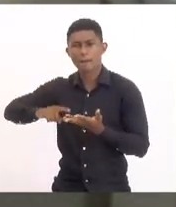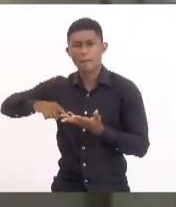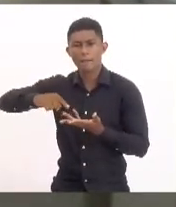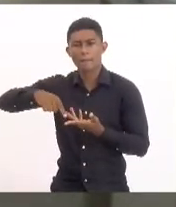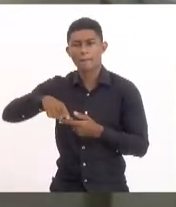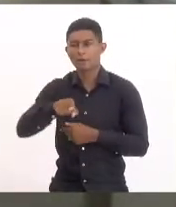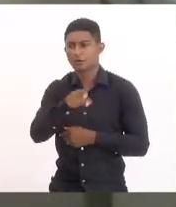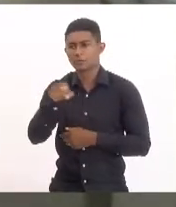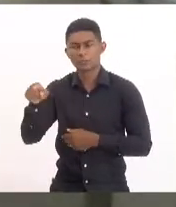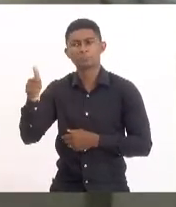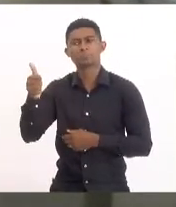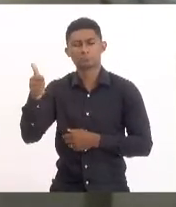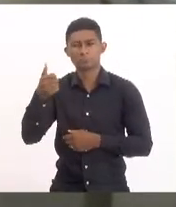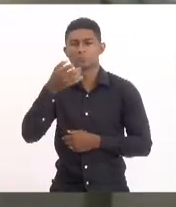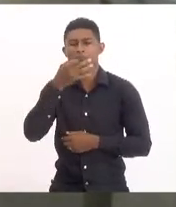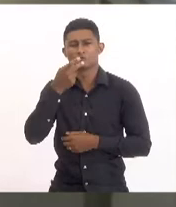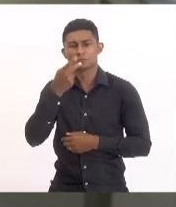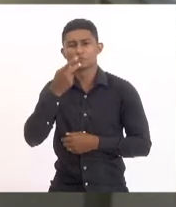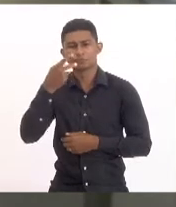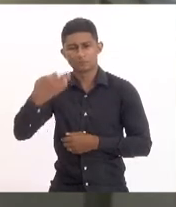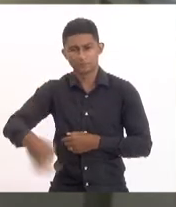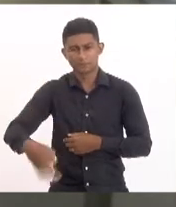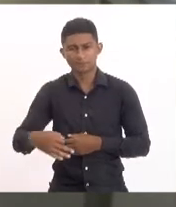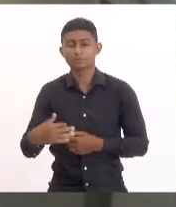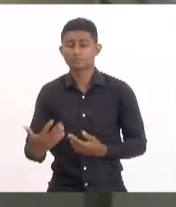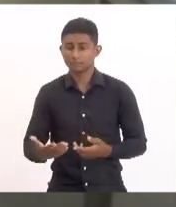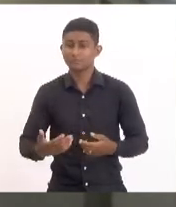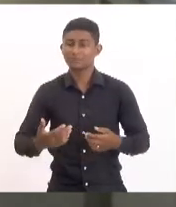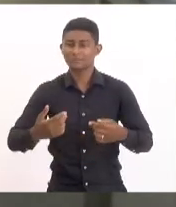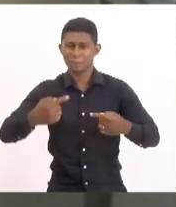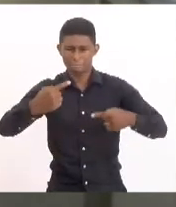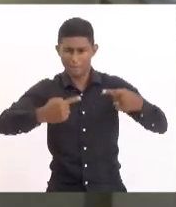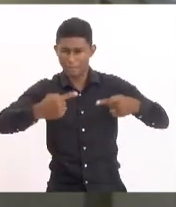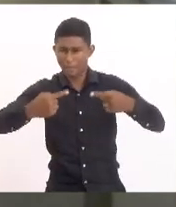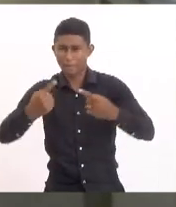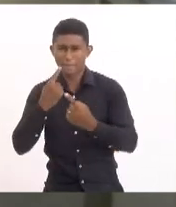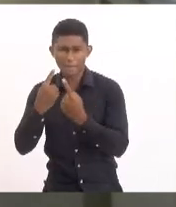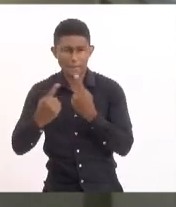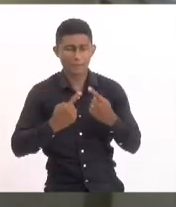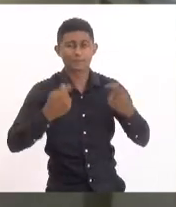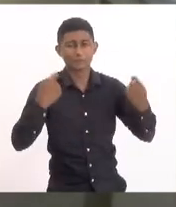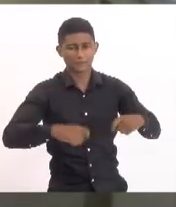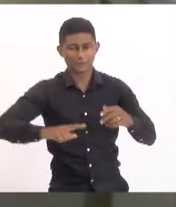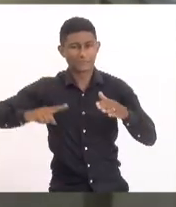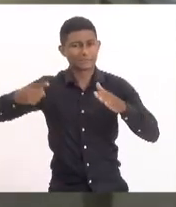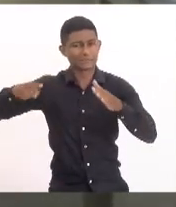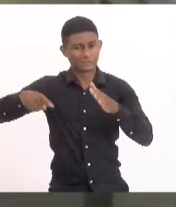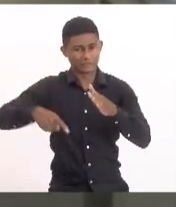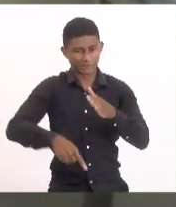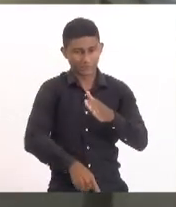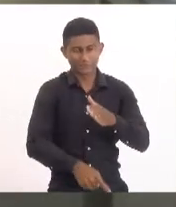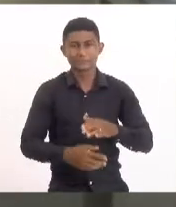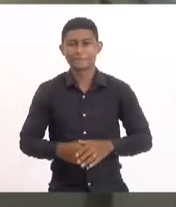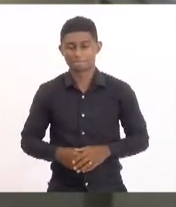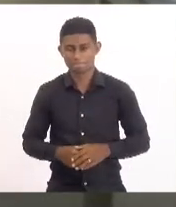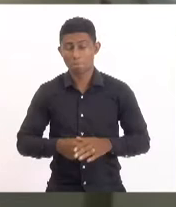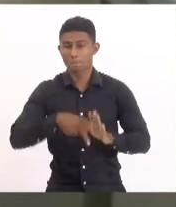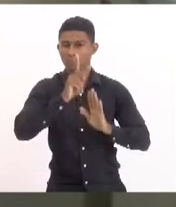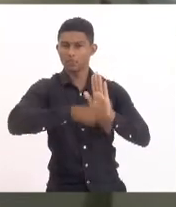Francisco, que esse debate tem que ser profundamente ampliado e que o projeto